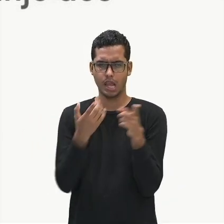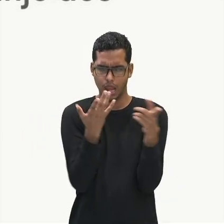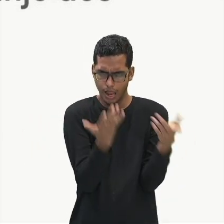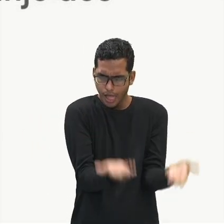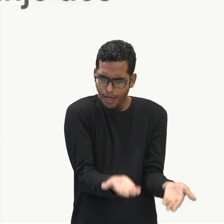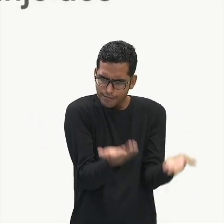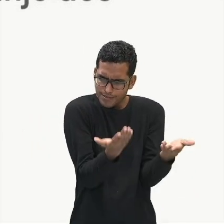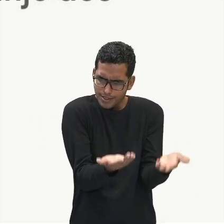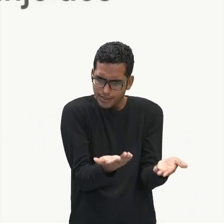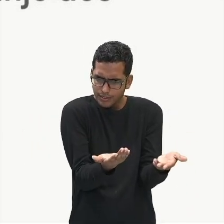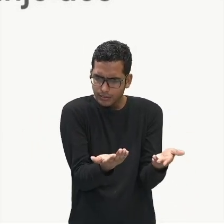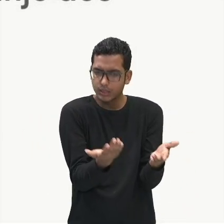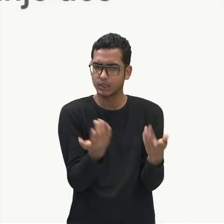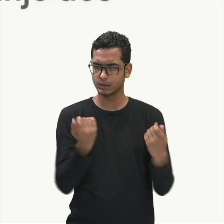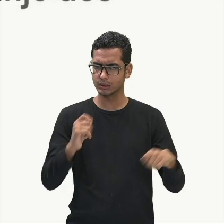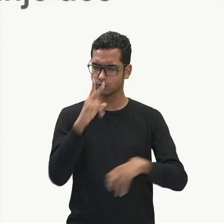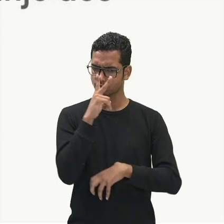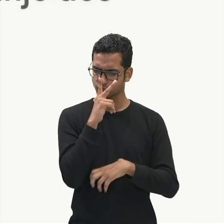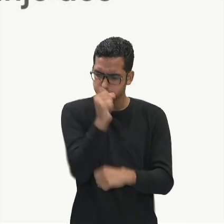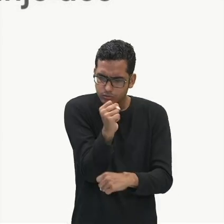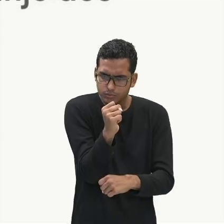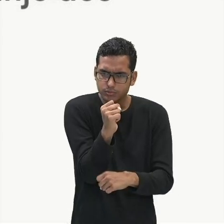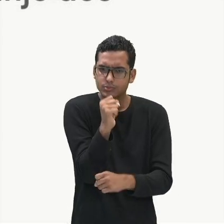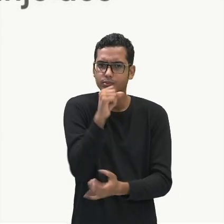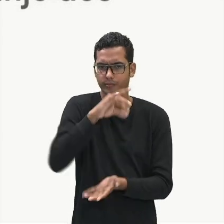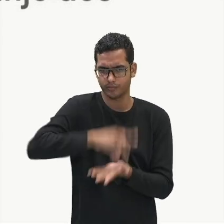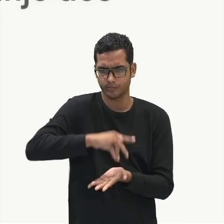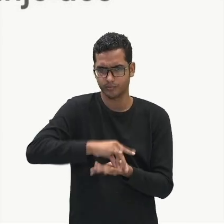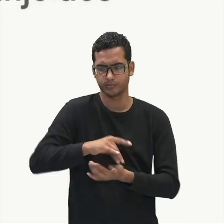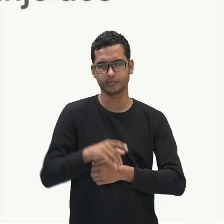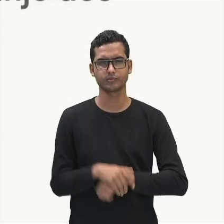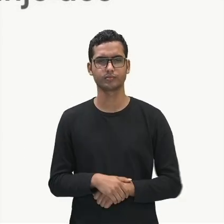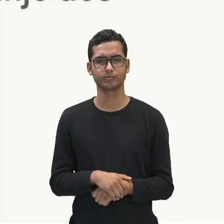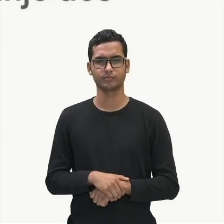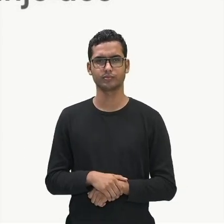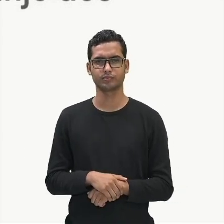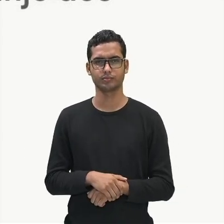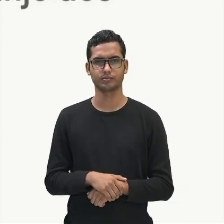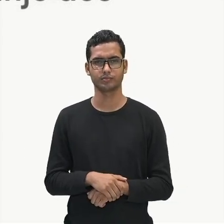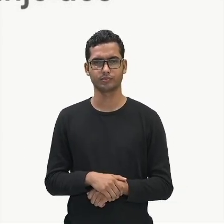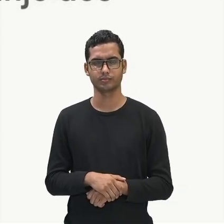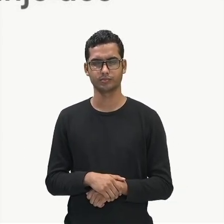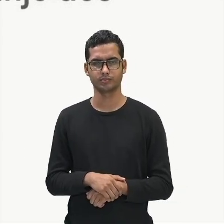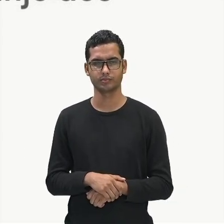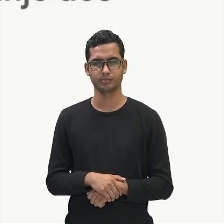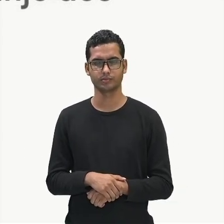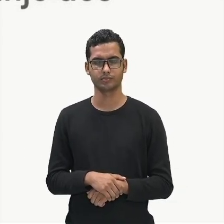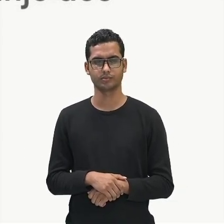ser forte, né? Essas colisões aí, ok?